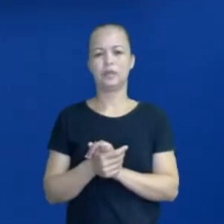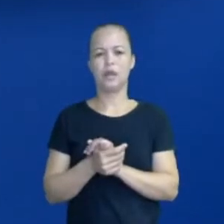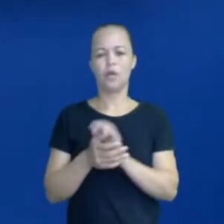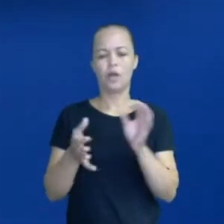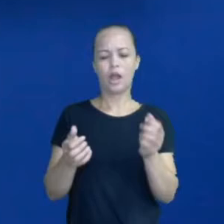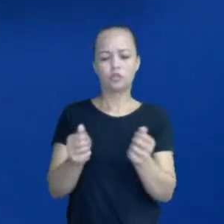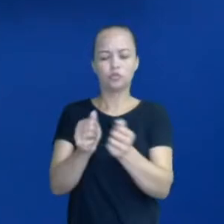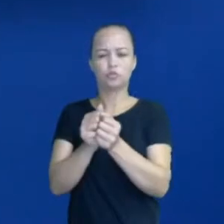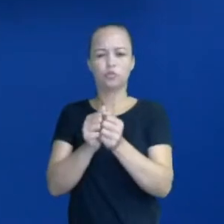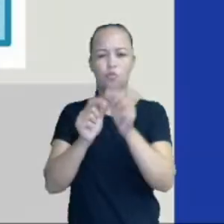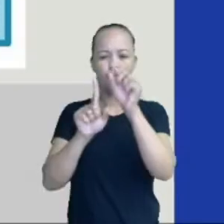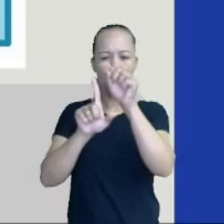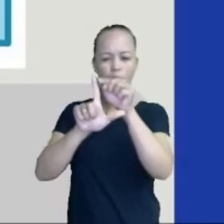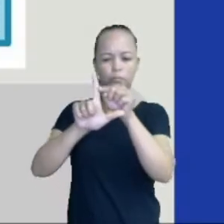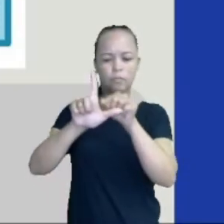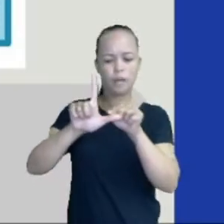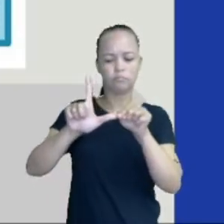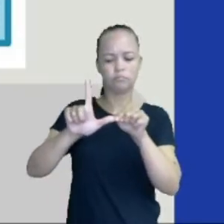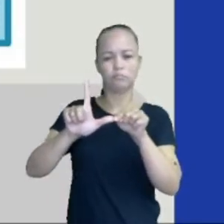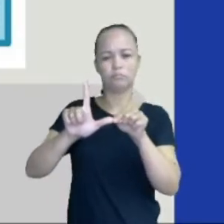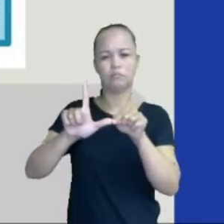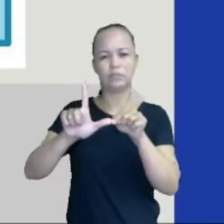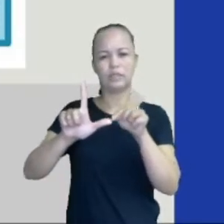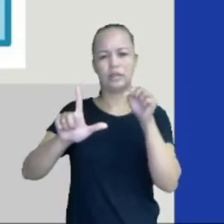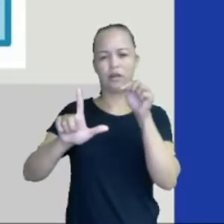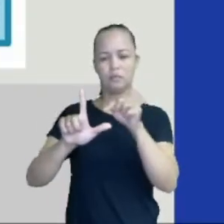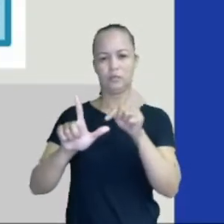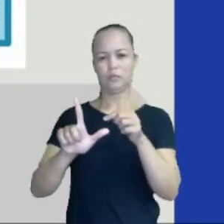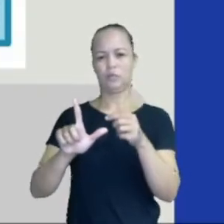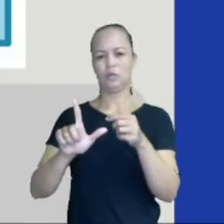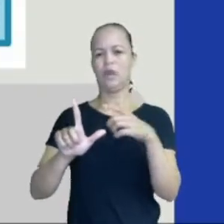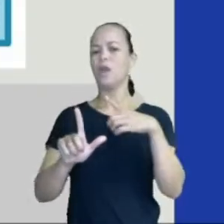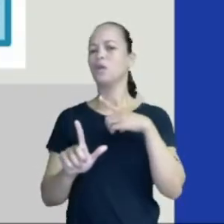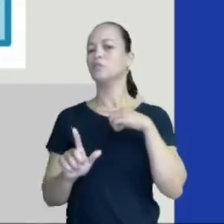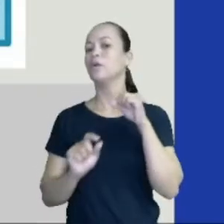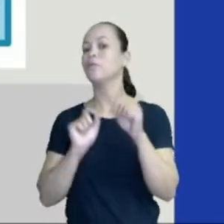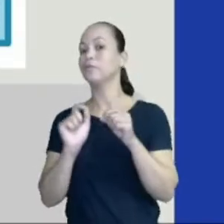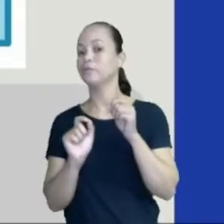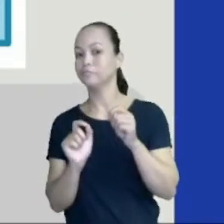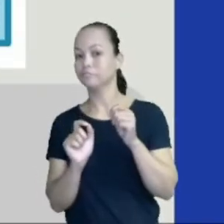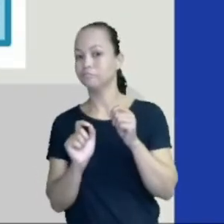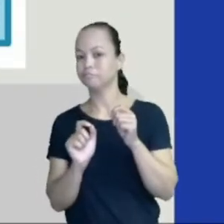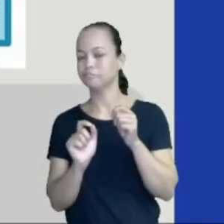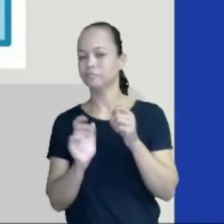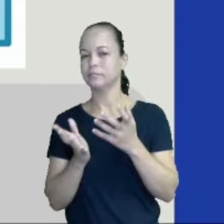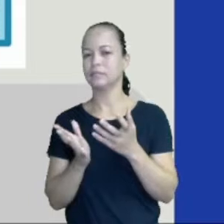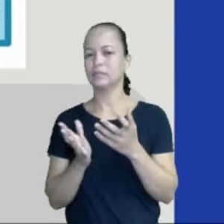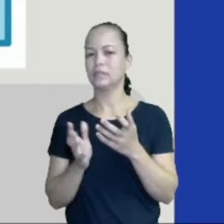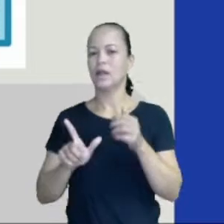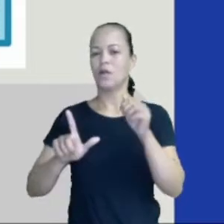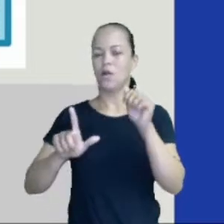duas semirretas, através desse ponto, eu tenho quem? Eu tenho quem?